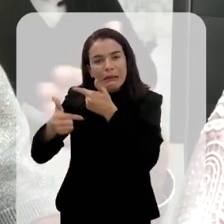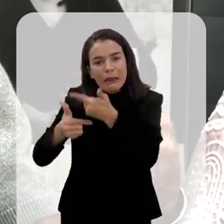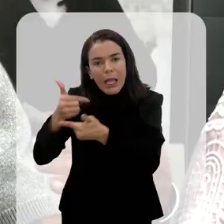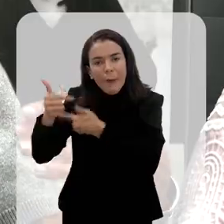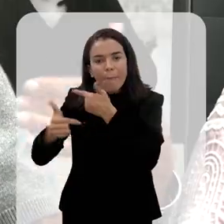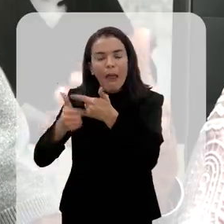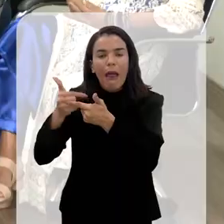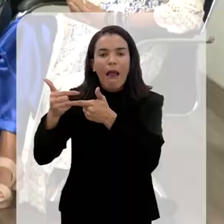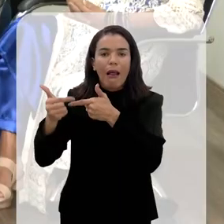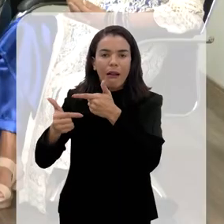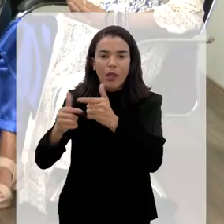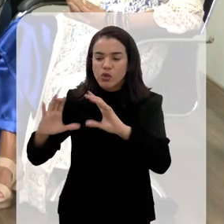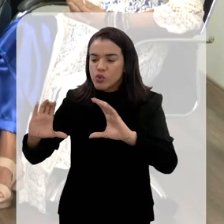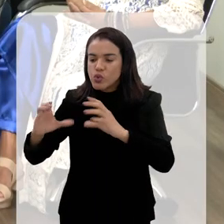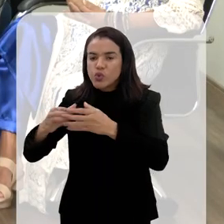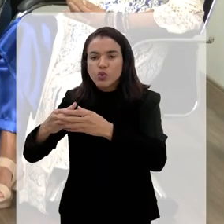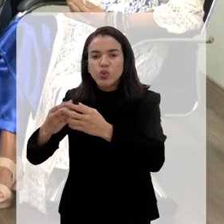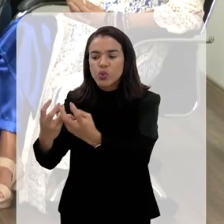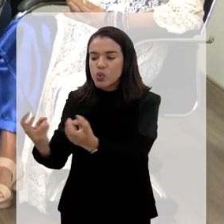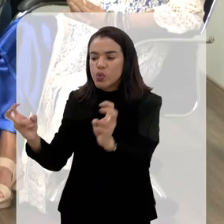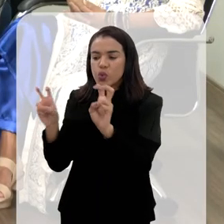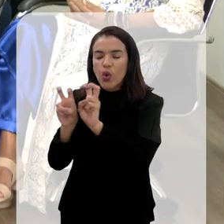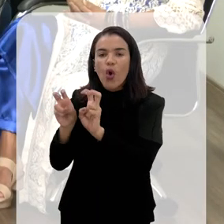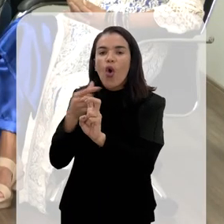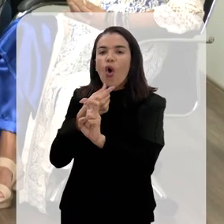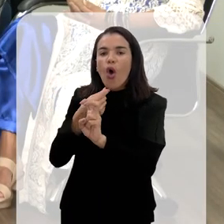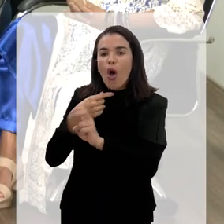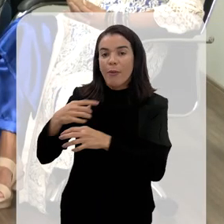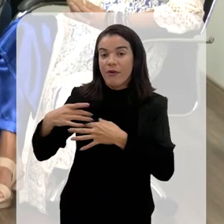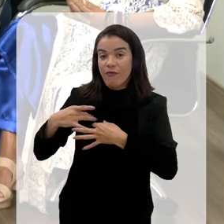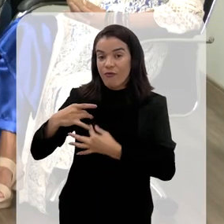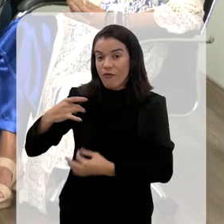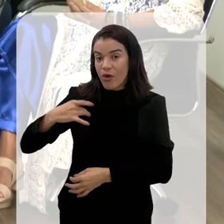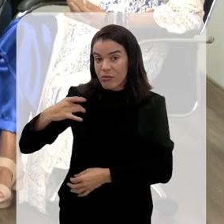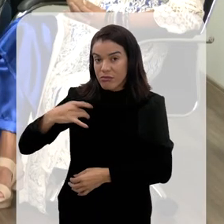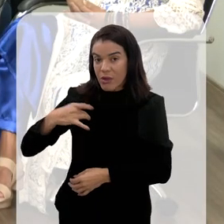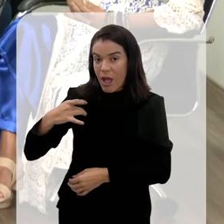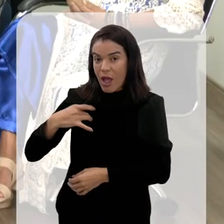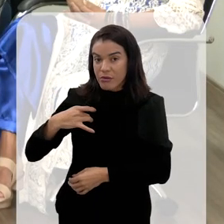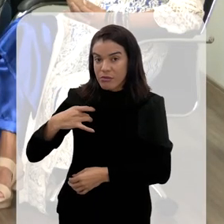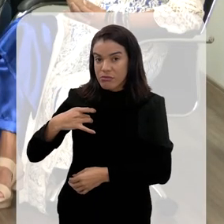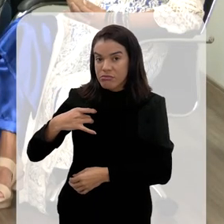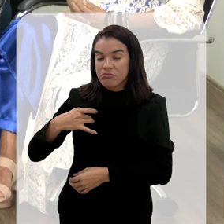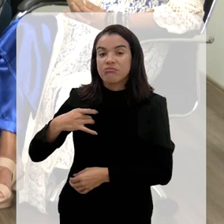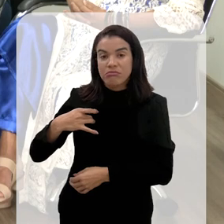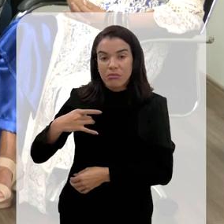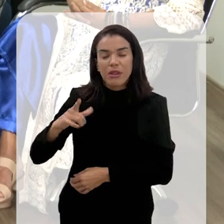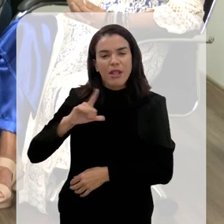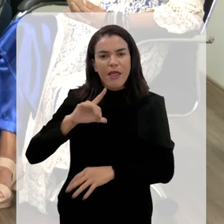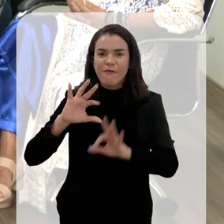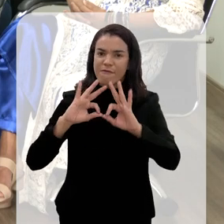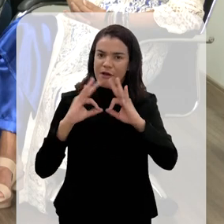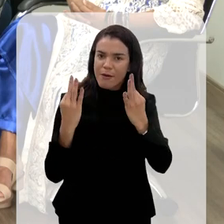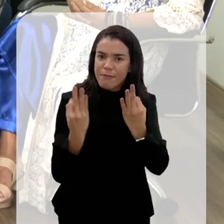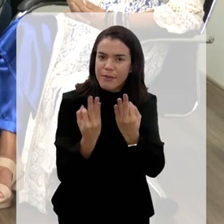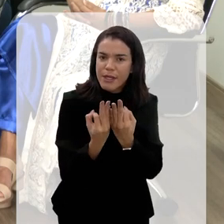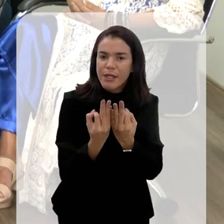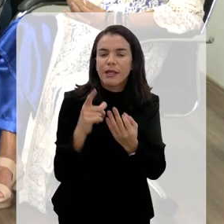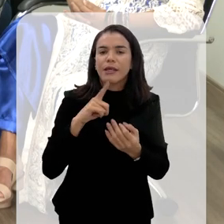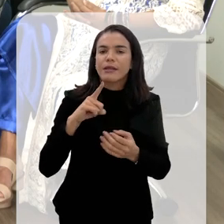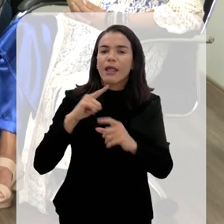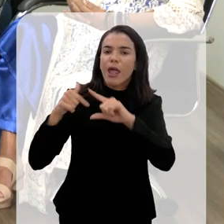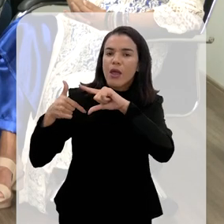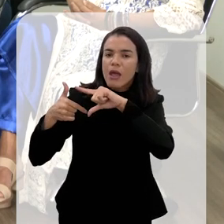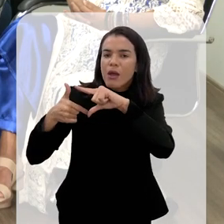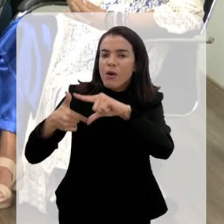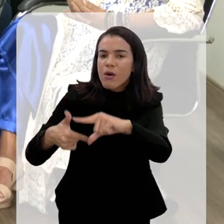fazem trabalhos com aqueles homens agressores e com homens voluntários também. Porque tem famílias